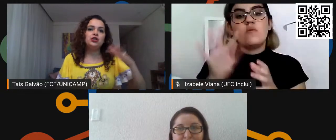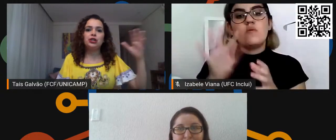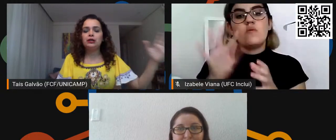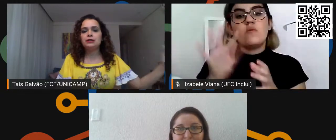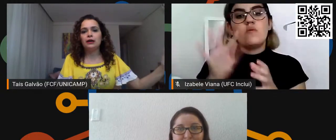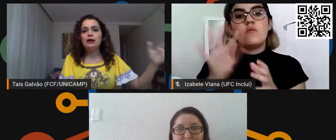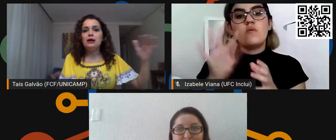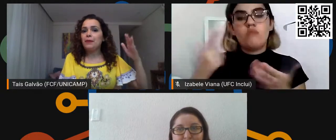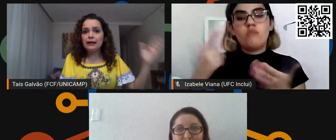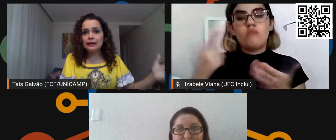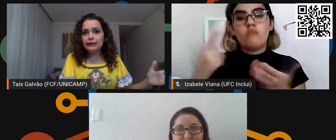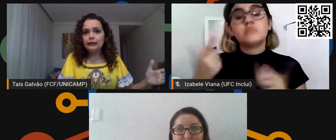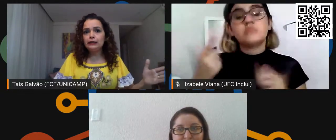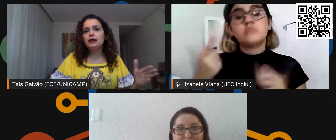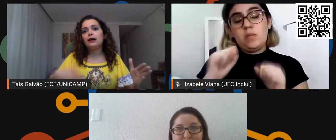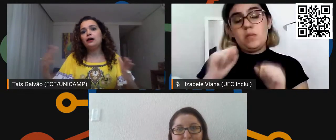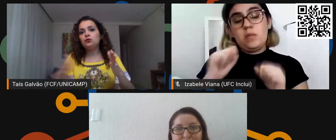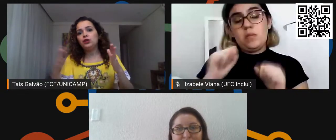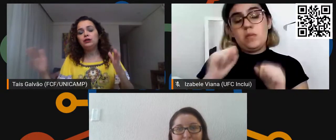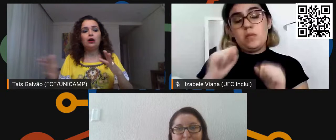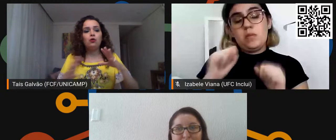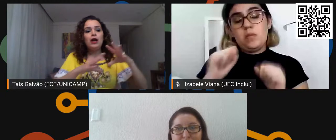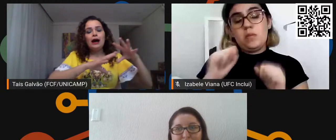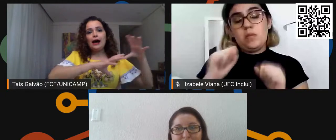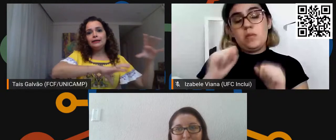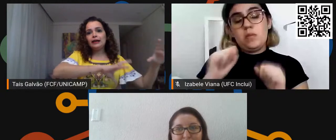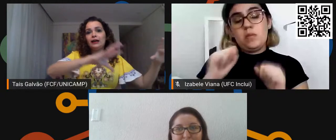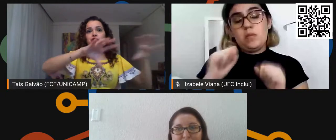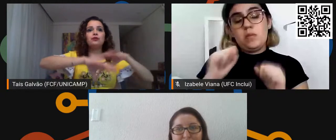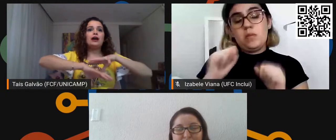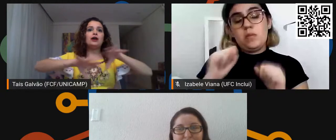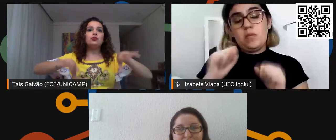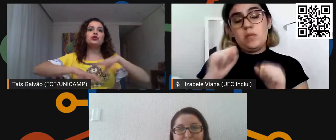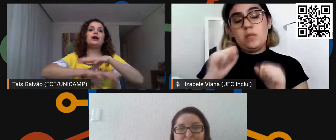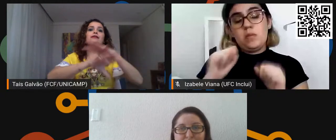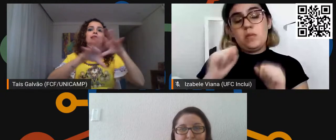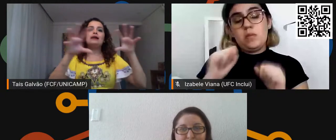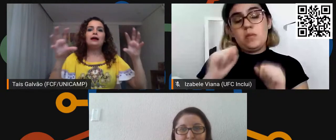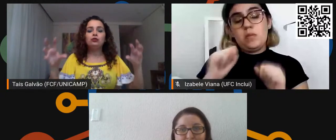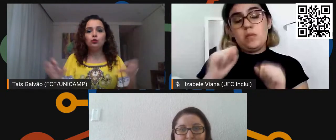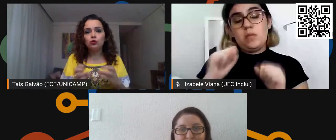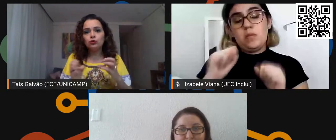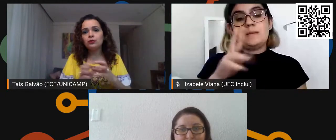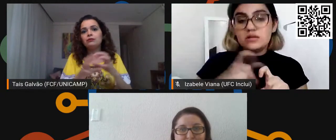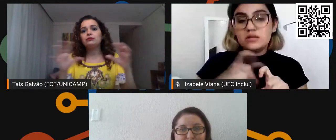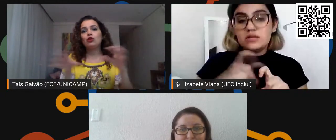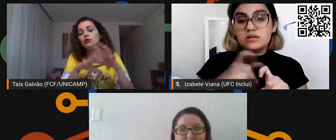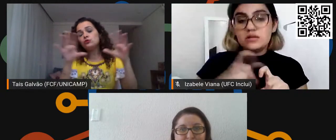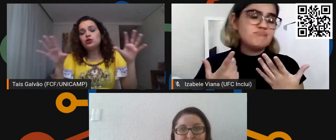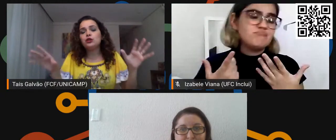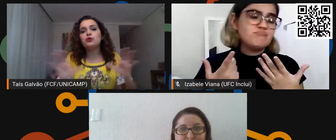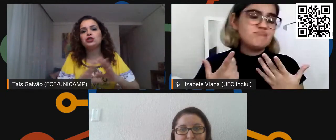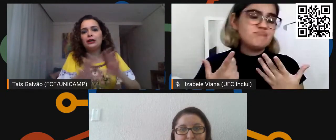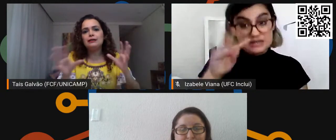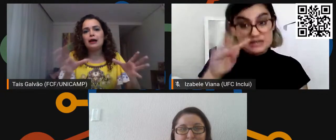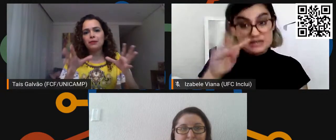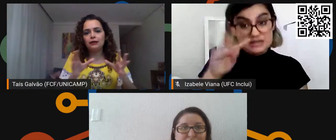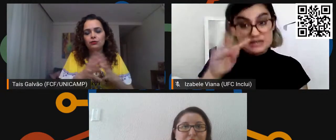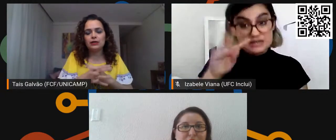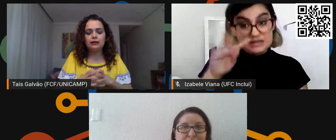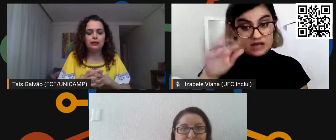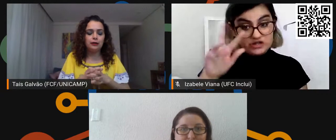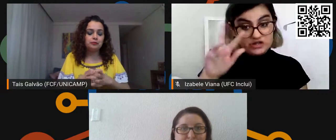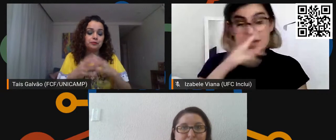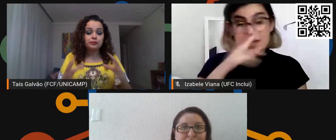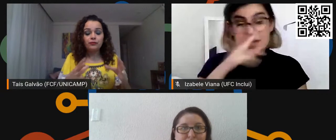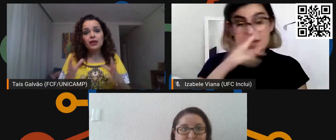incluir pesquisa pré-clínica, enfim. Então, a integrativa, ela vai buscar integrar tudo, todos os tipos de